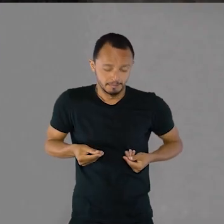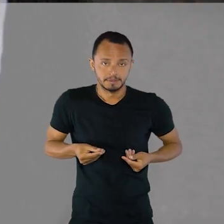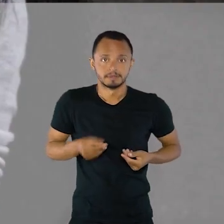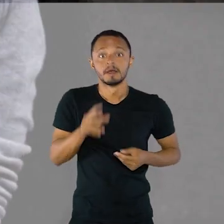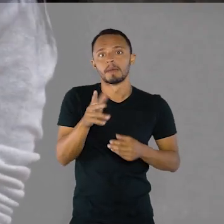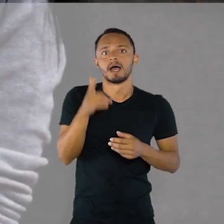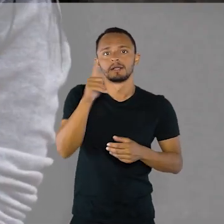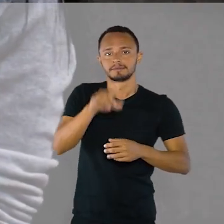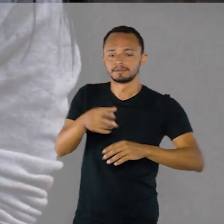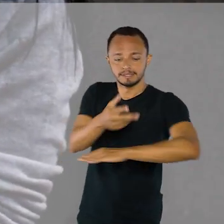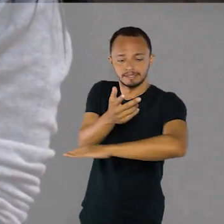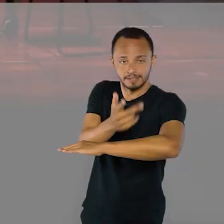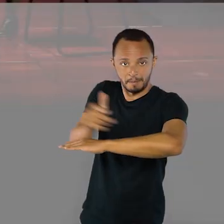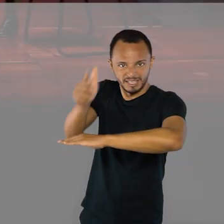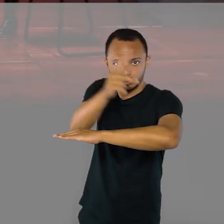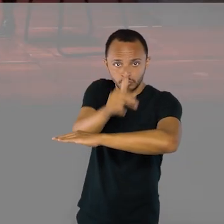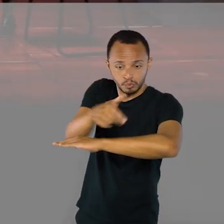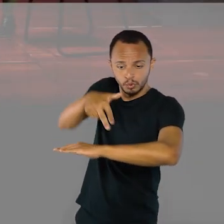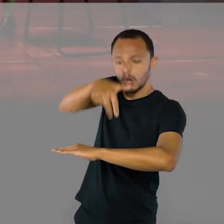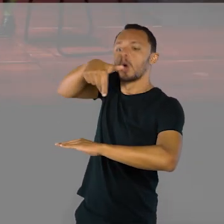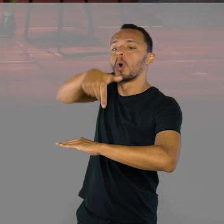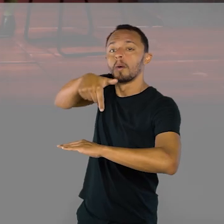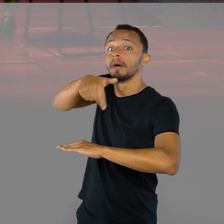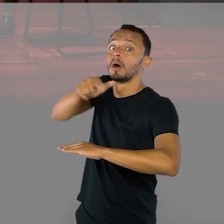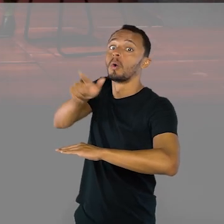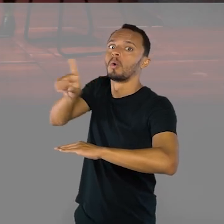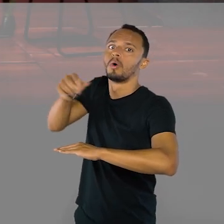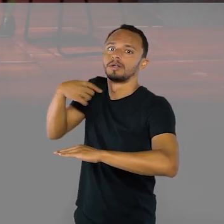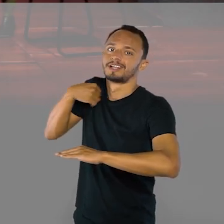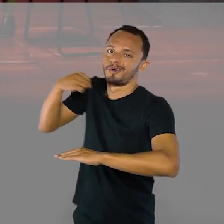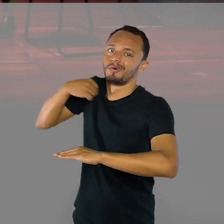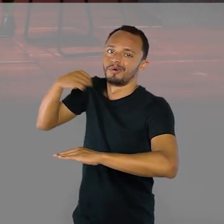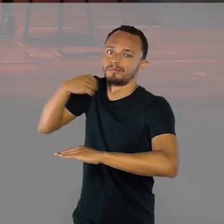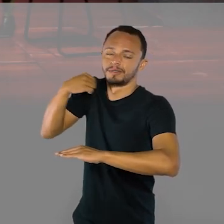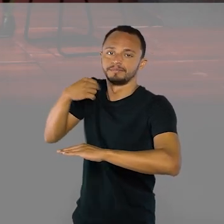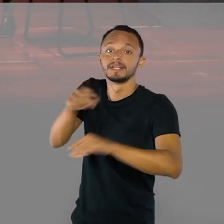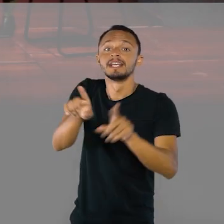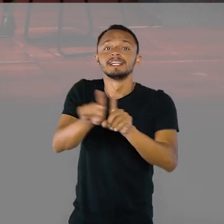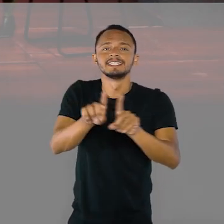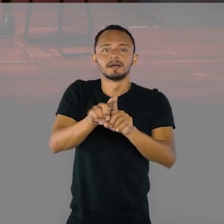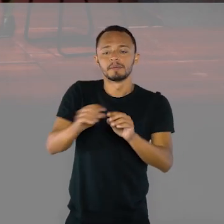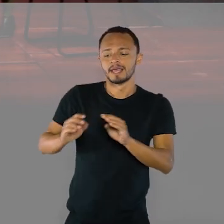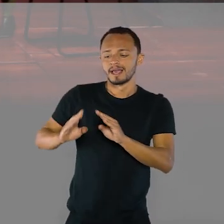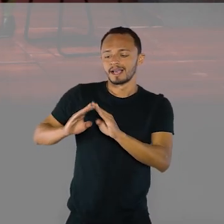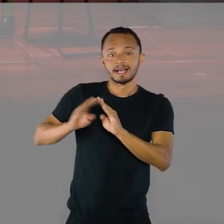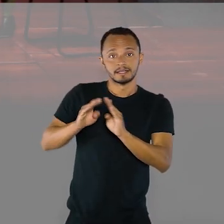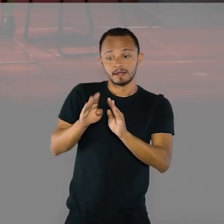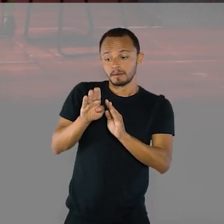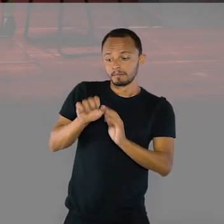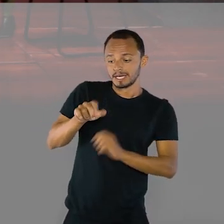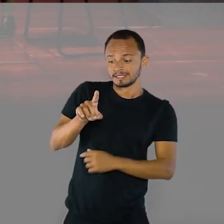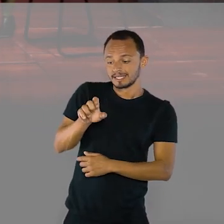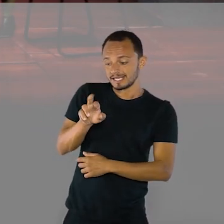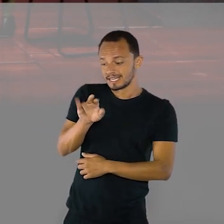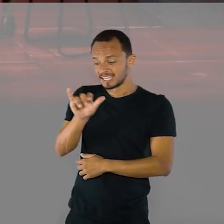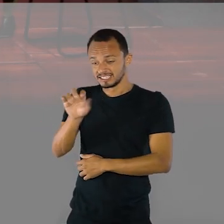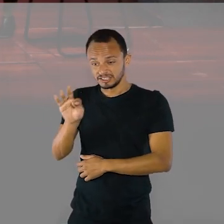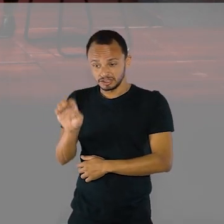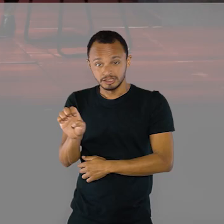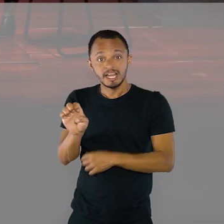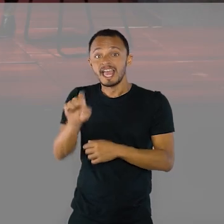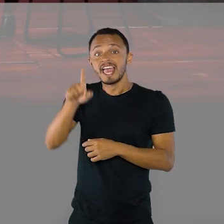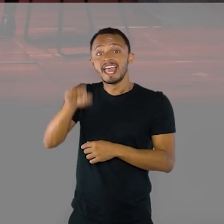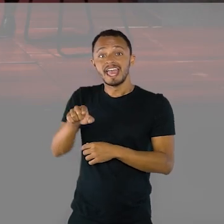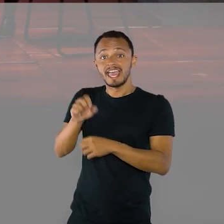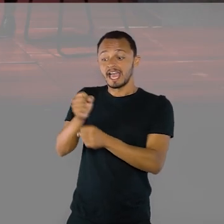Bandeirante lá no canto, sabendo que a Casa Bandeirante é da década de 50. Mas, como todo mundo